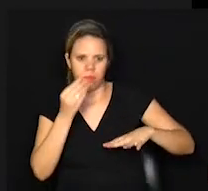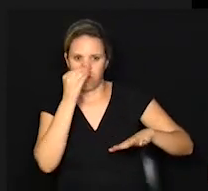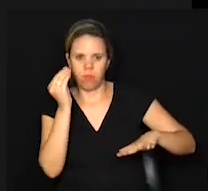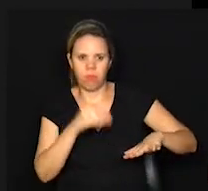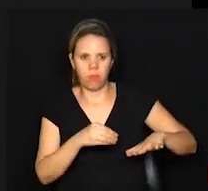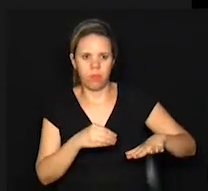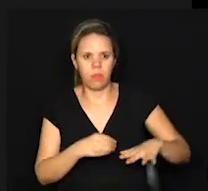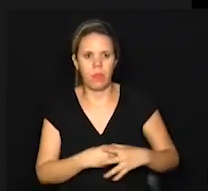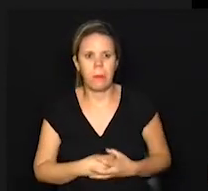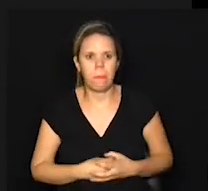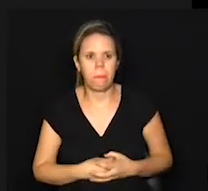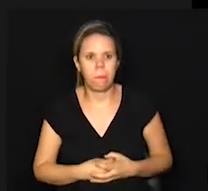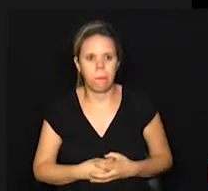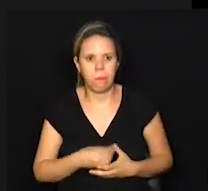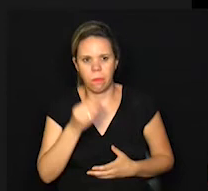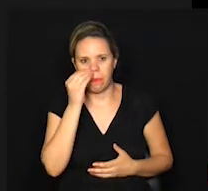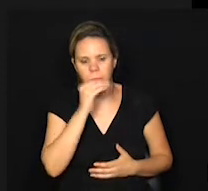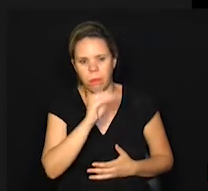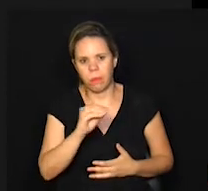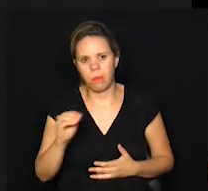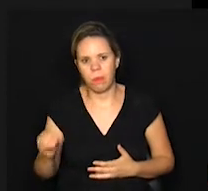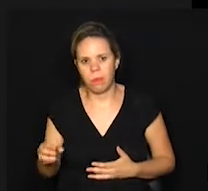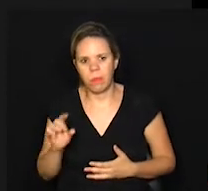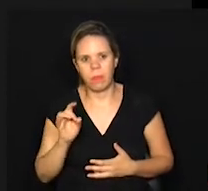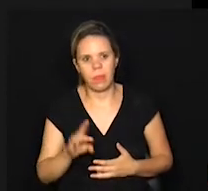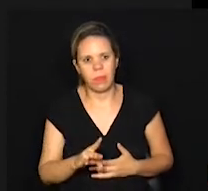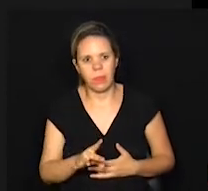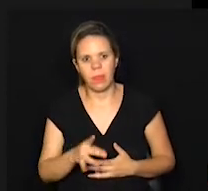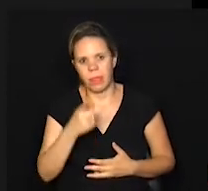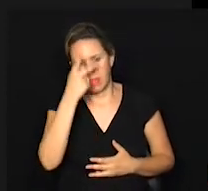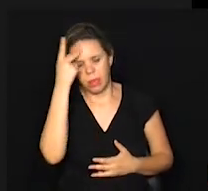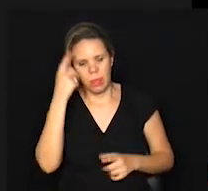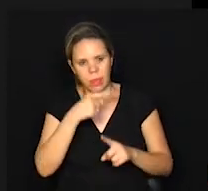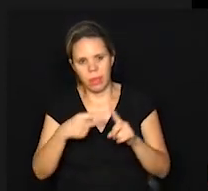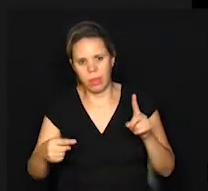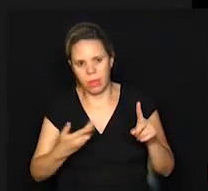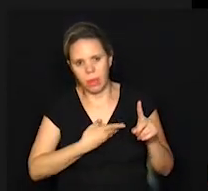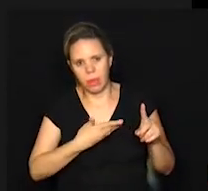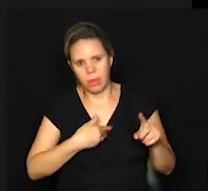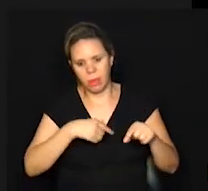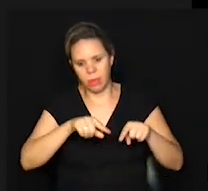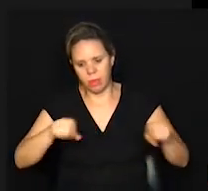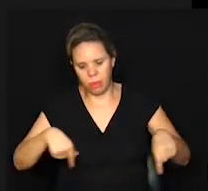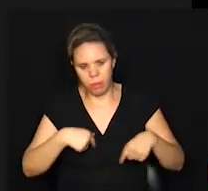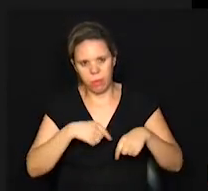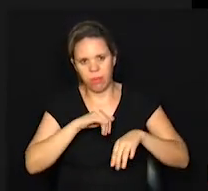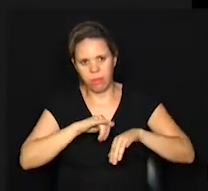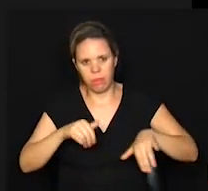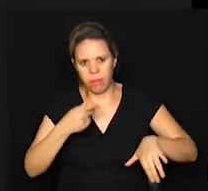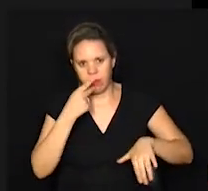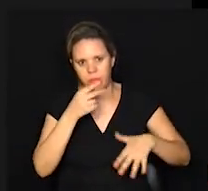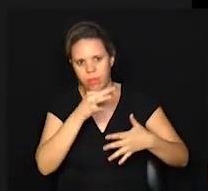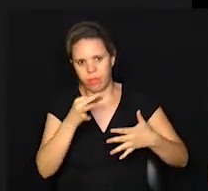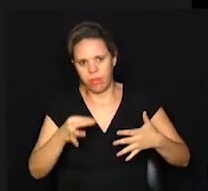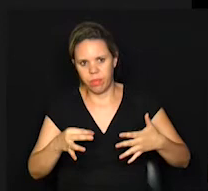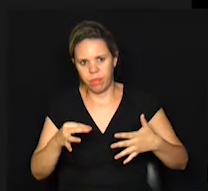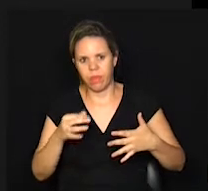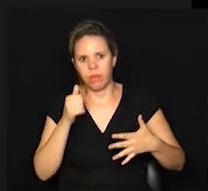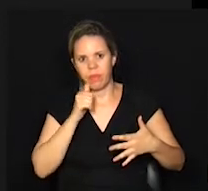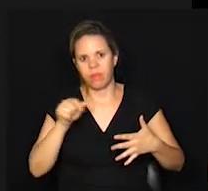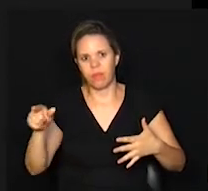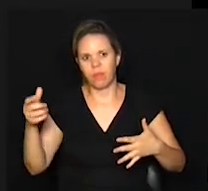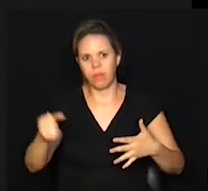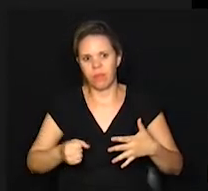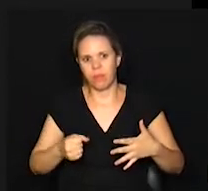ignorada, desprezada, não só pelos metade dos alunos da sala, porque eles falavam muita coisa da Camila. Eles